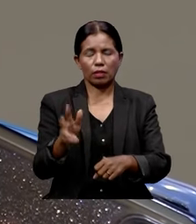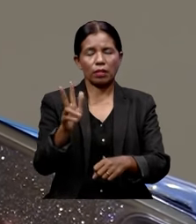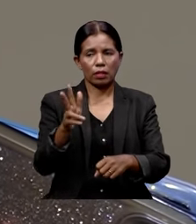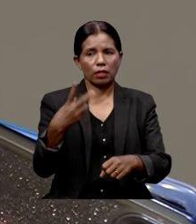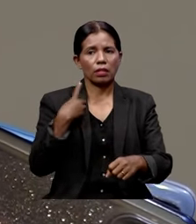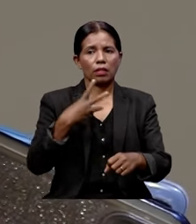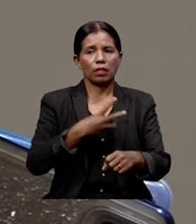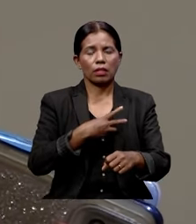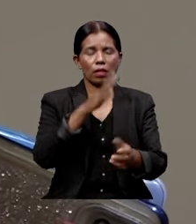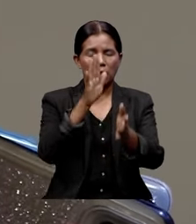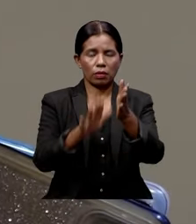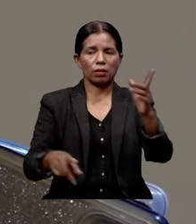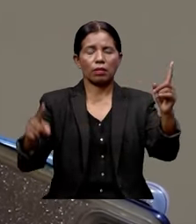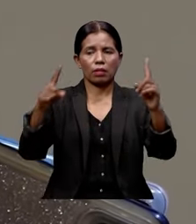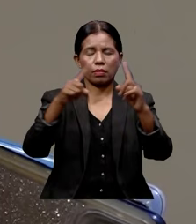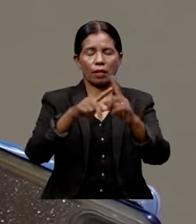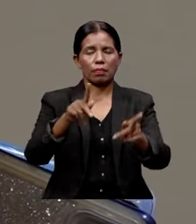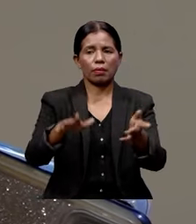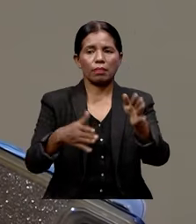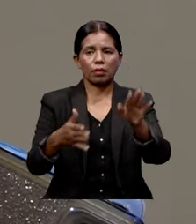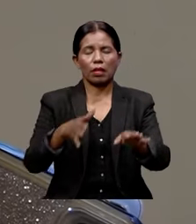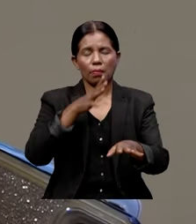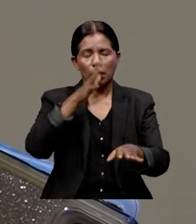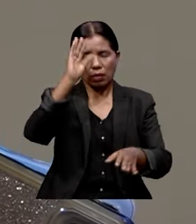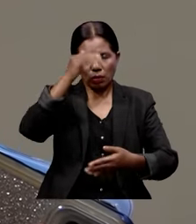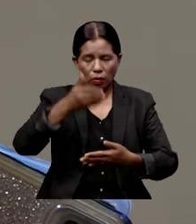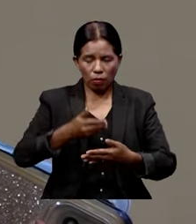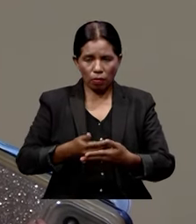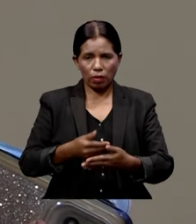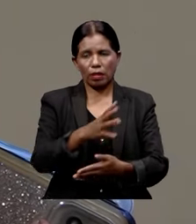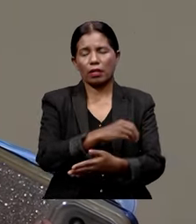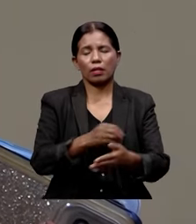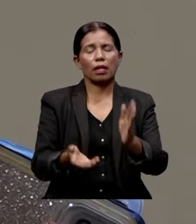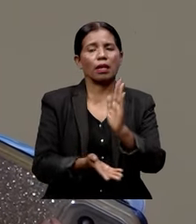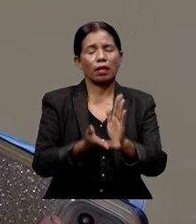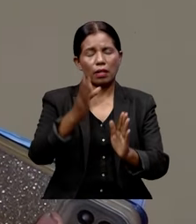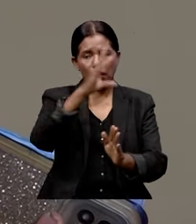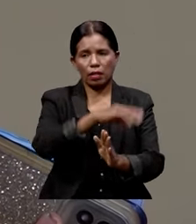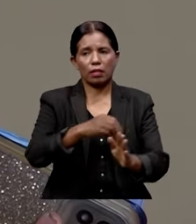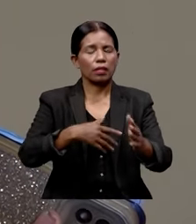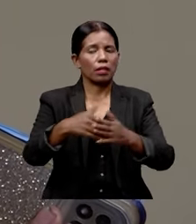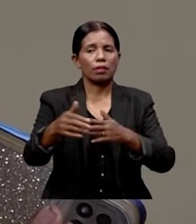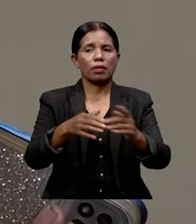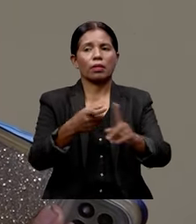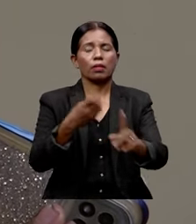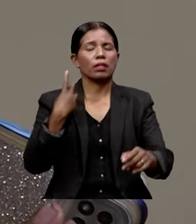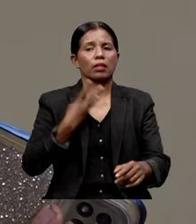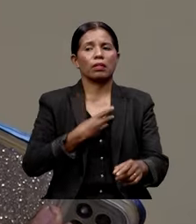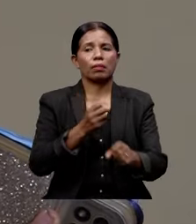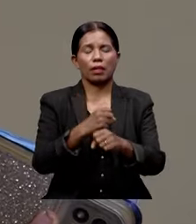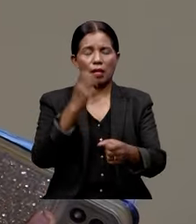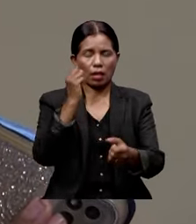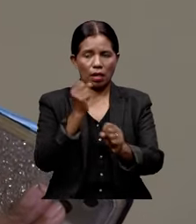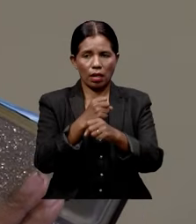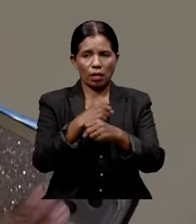ita harus redus ba tasa mortalidade iba ina no mos uang tasa mortalidade ne beke asne dala bara causa ne ita bela halo prevenção